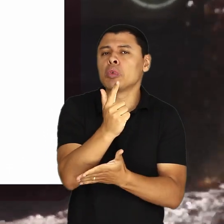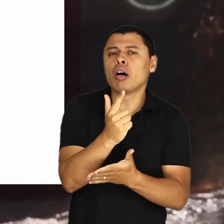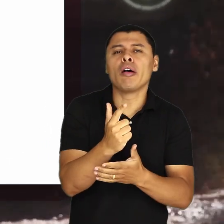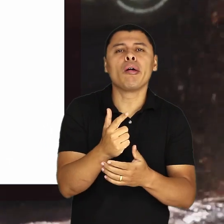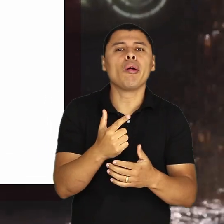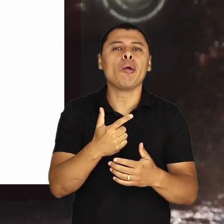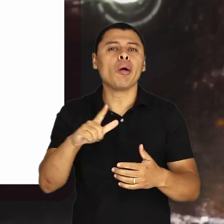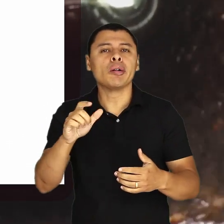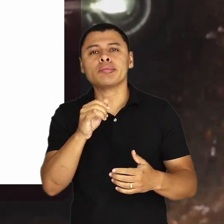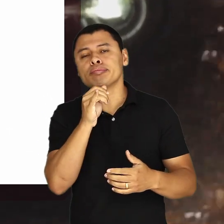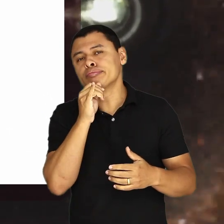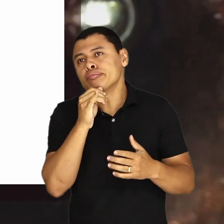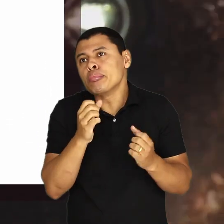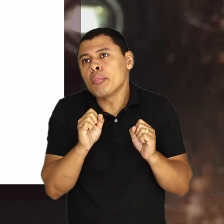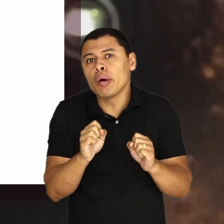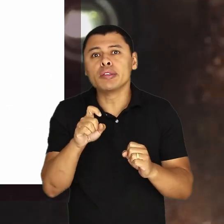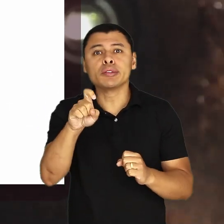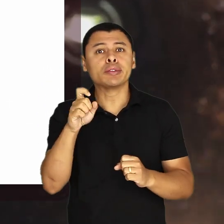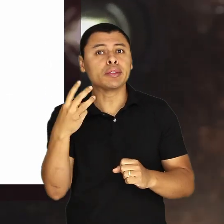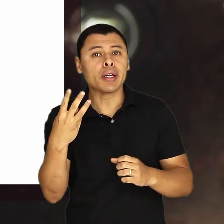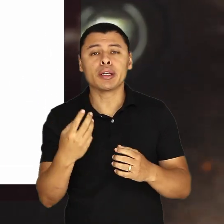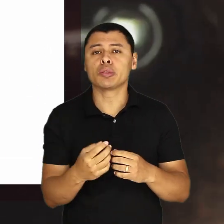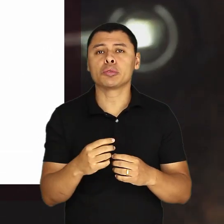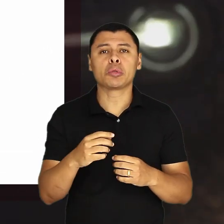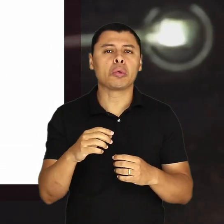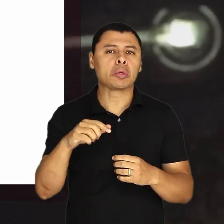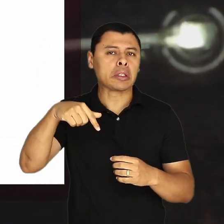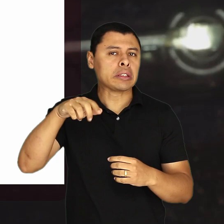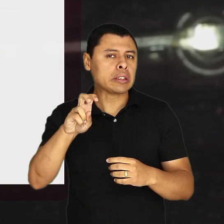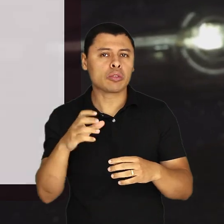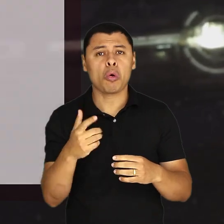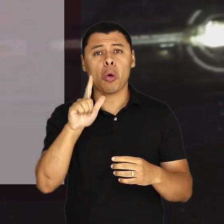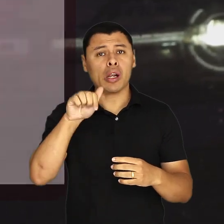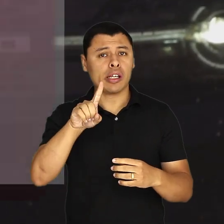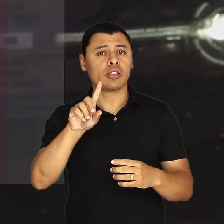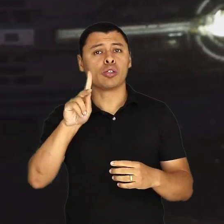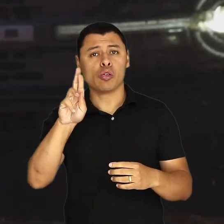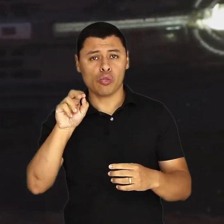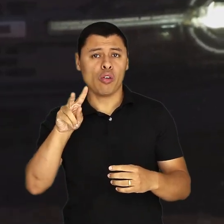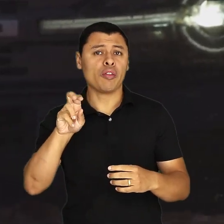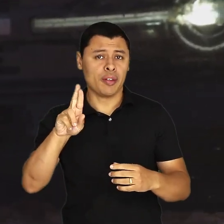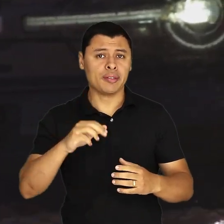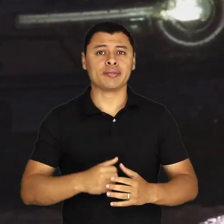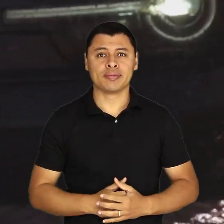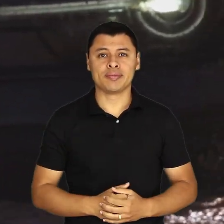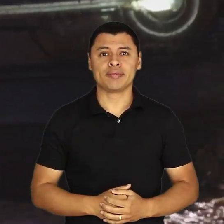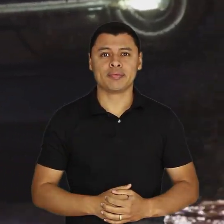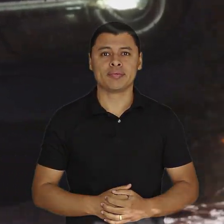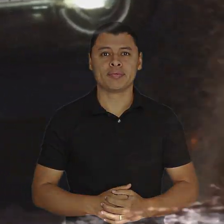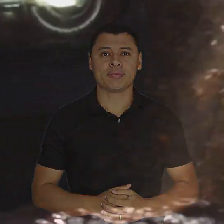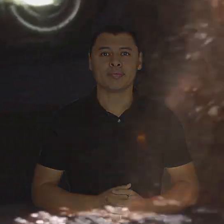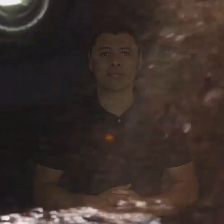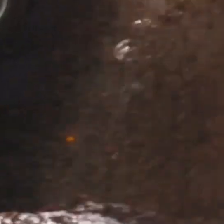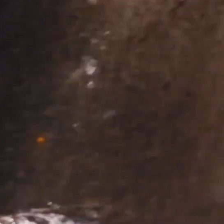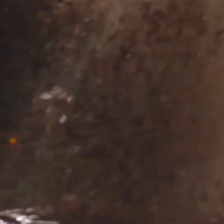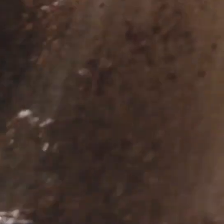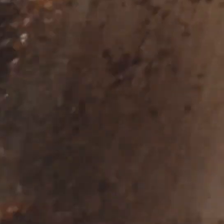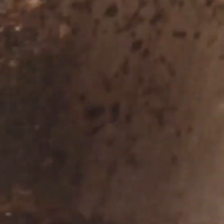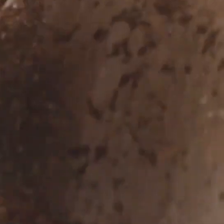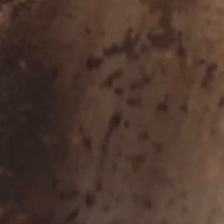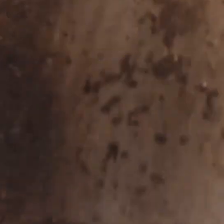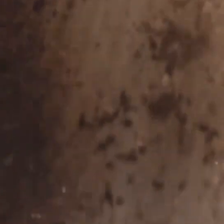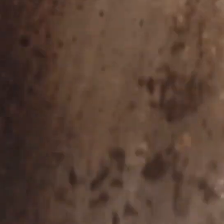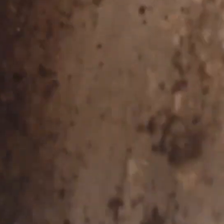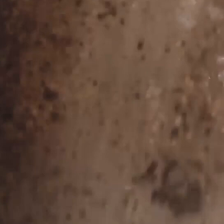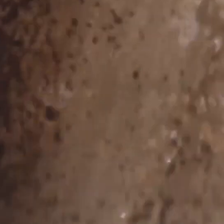consegue fazer um upgrade bem legal de categoria, passar aí para um X3, para um Q5 ou mesmo um Land Rover já mais topo de linha. Descrevendo o